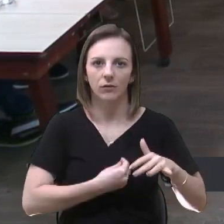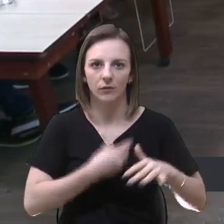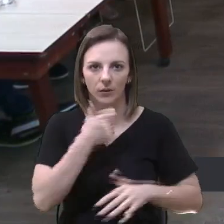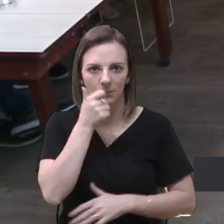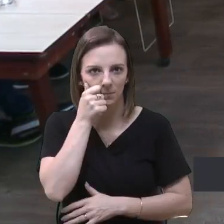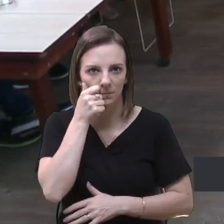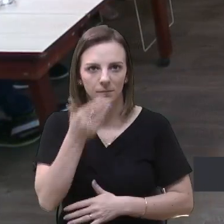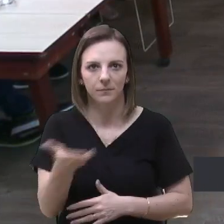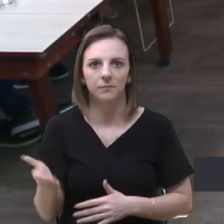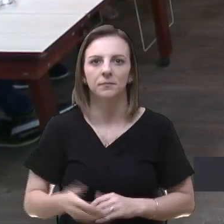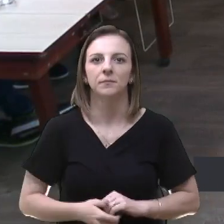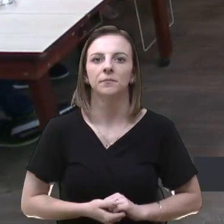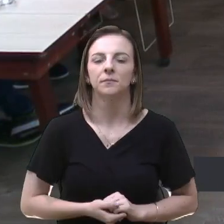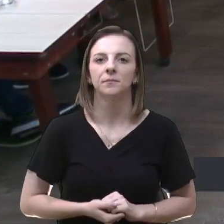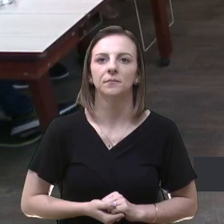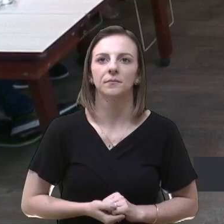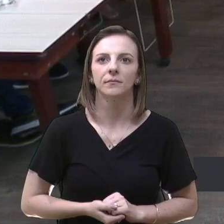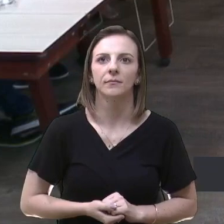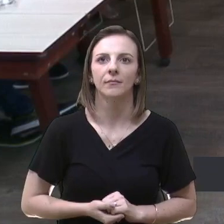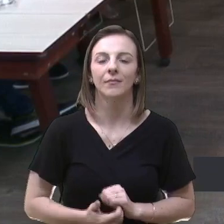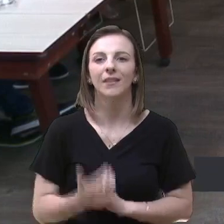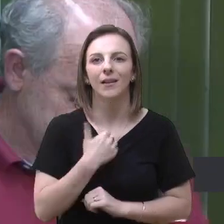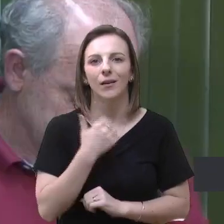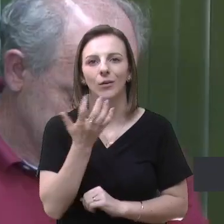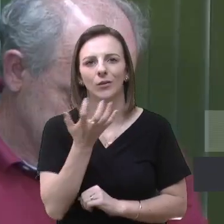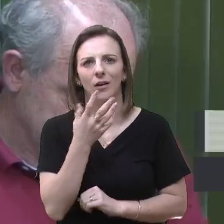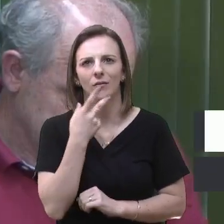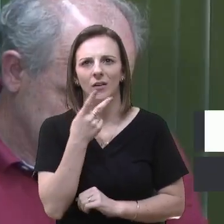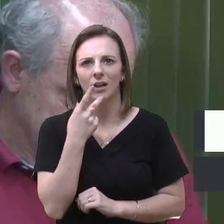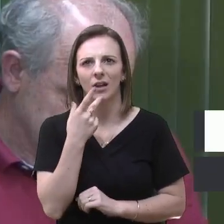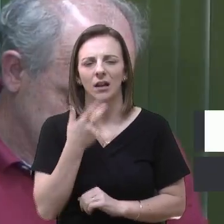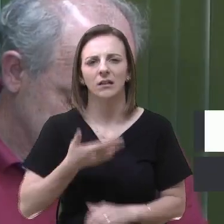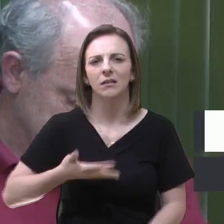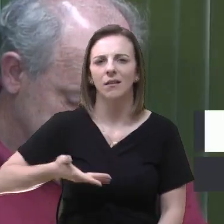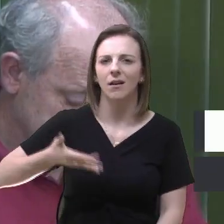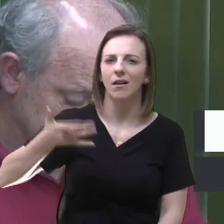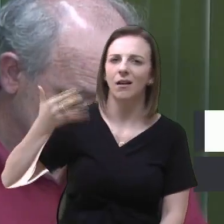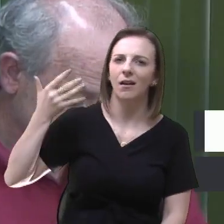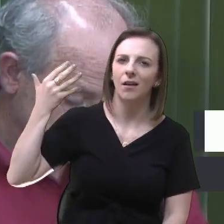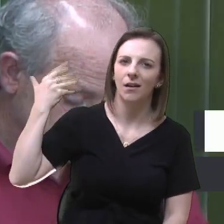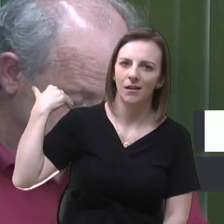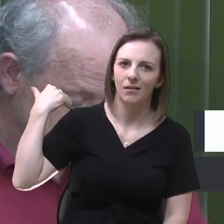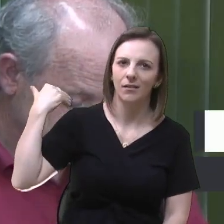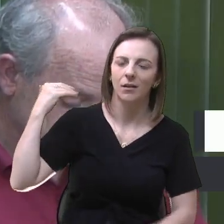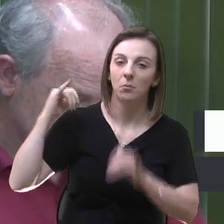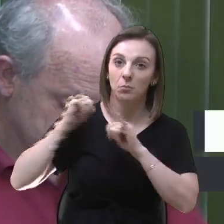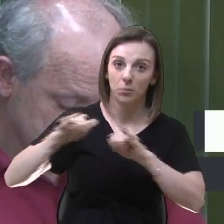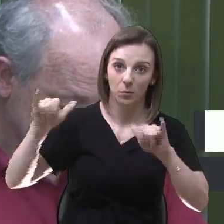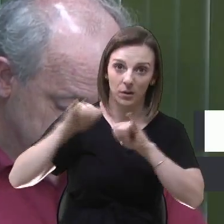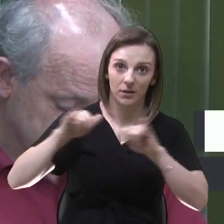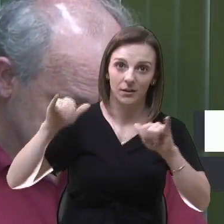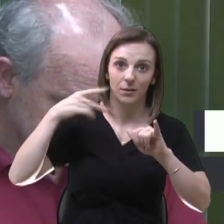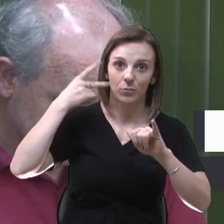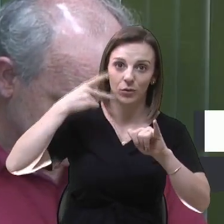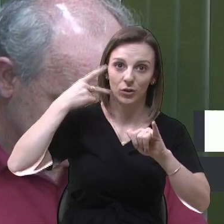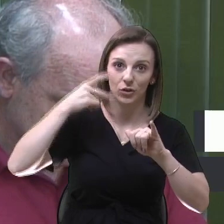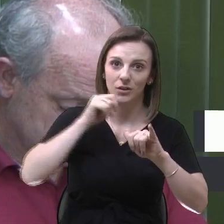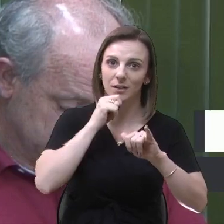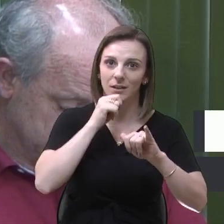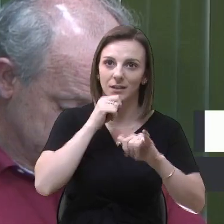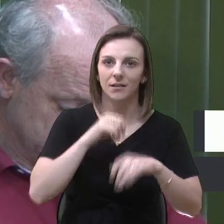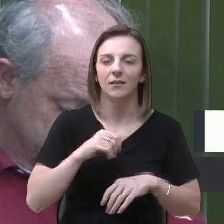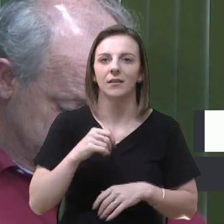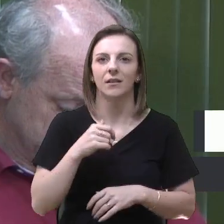Eu quero dizer que lá no começo lá na campanha ainda, eu não acreditava que nós